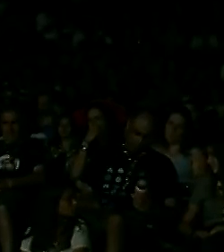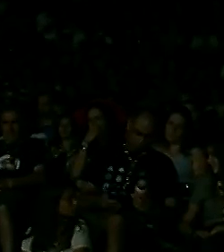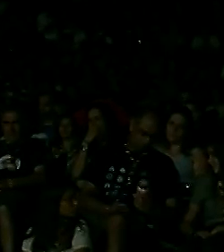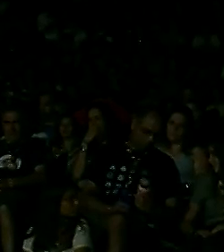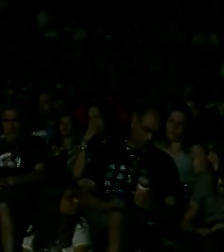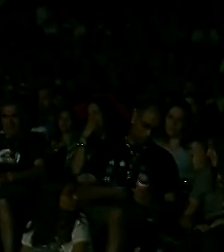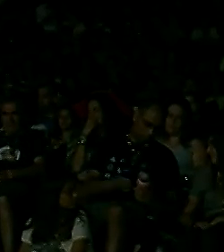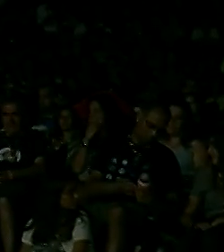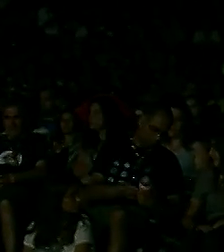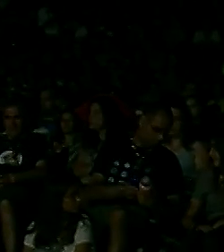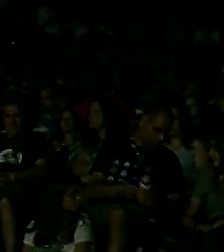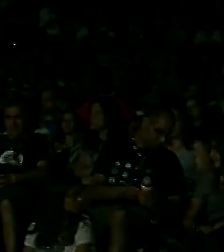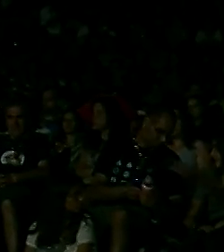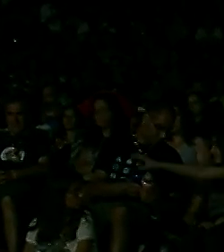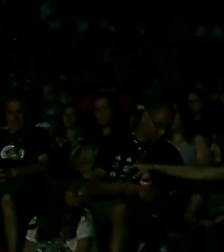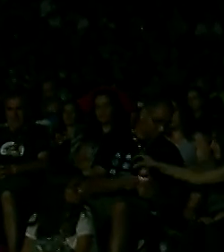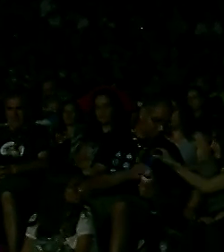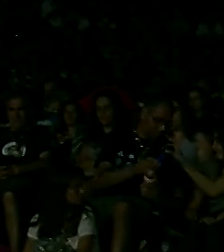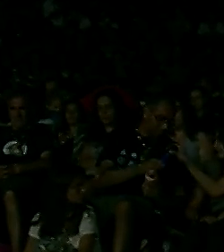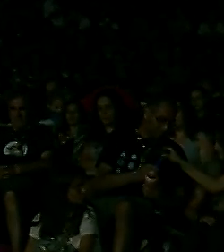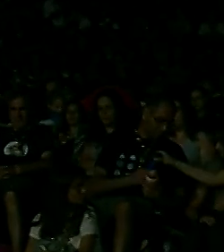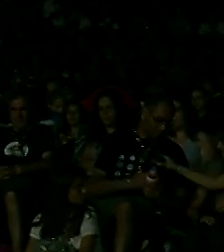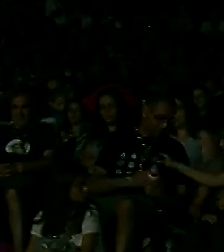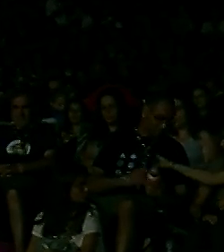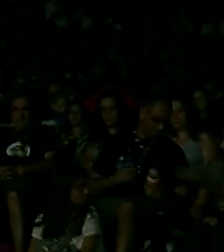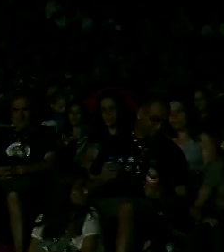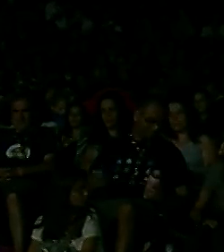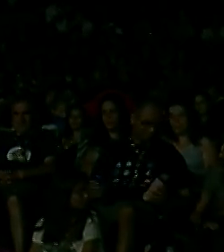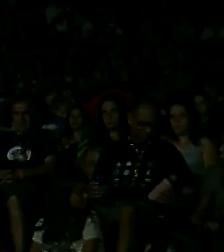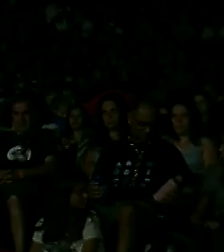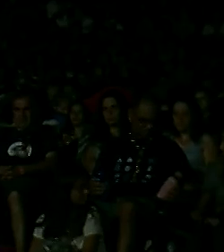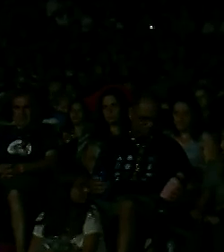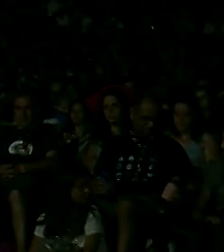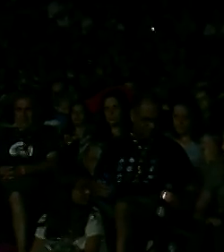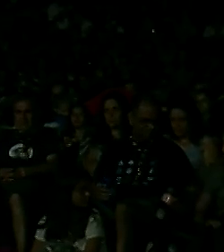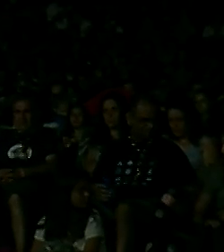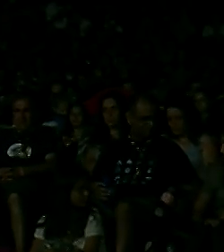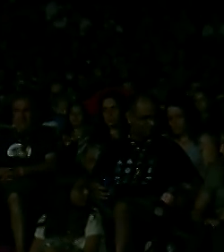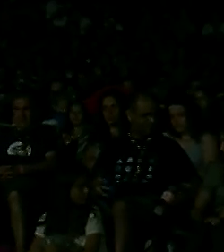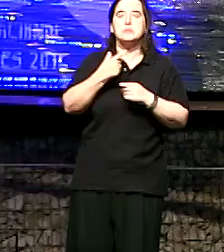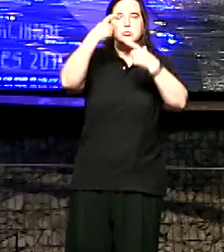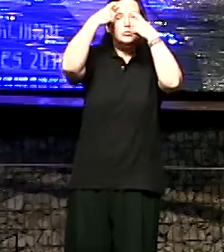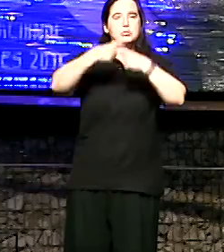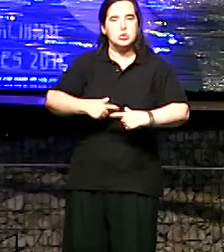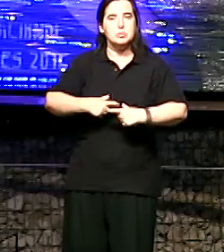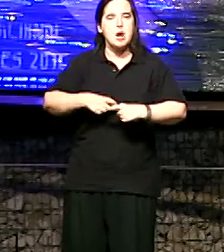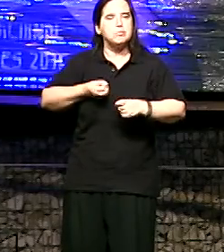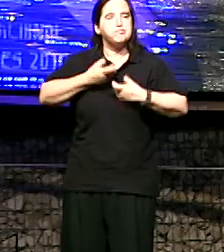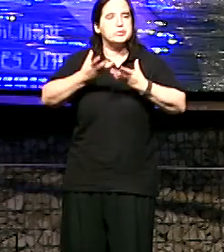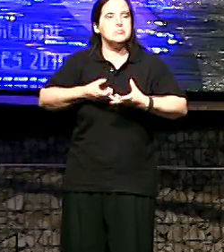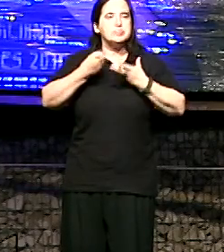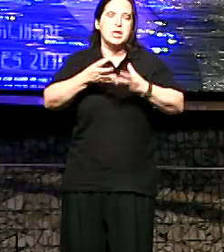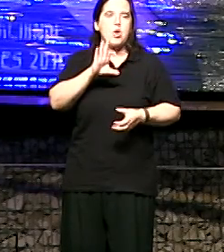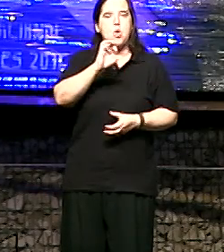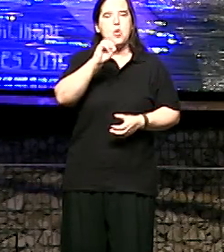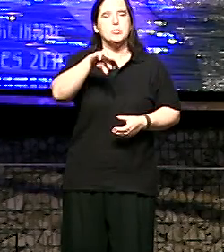sabe e quando nós comemos o nosso organismo liberta algumas substâncias como